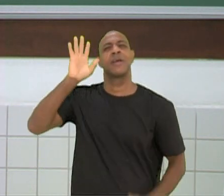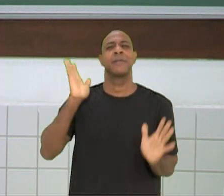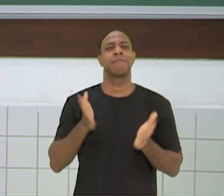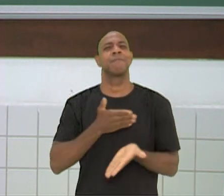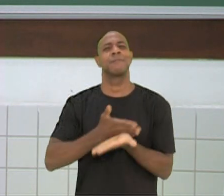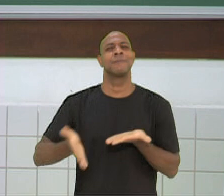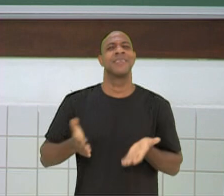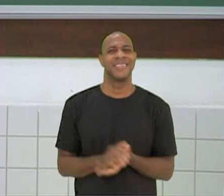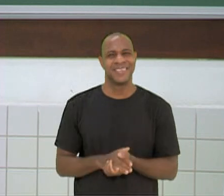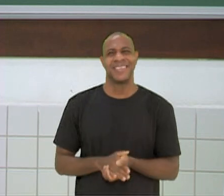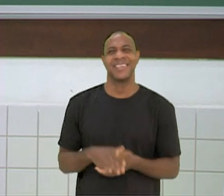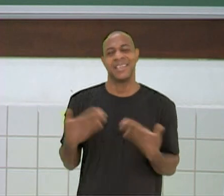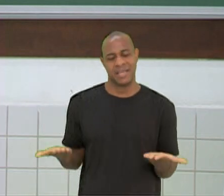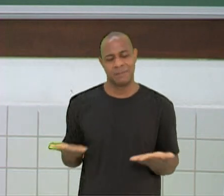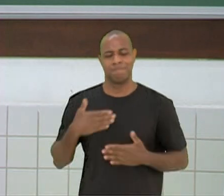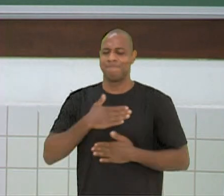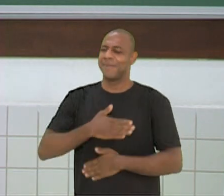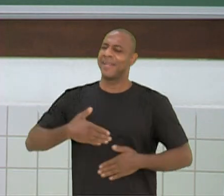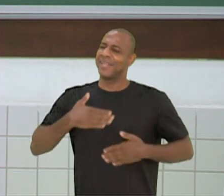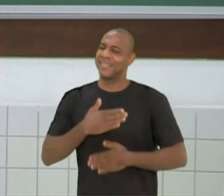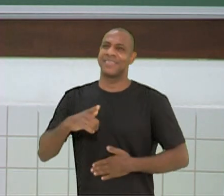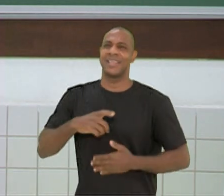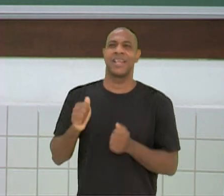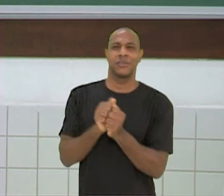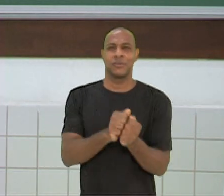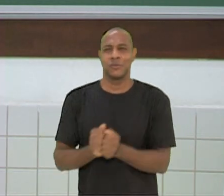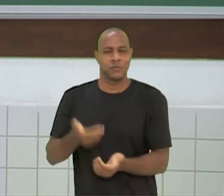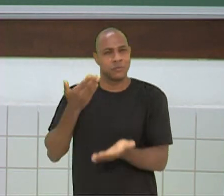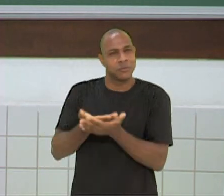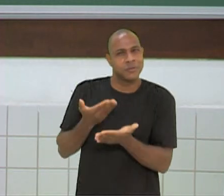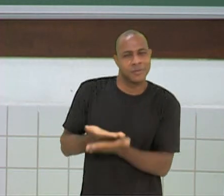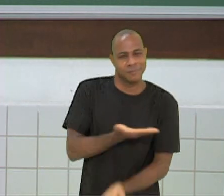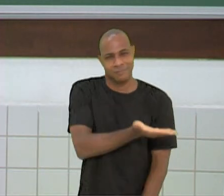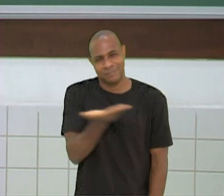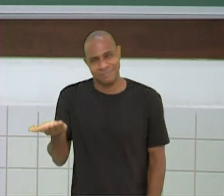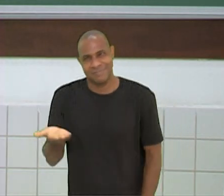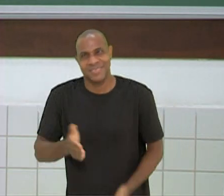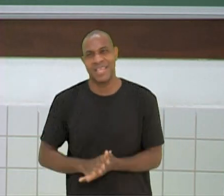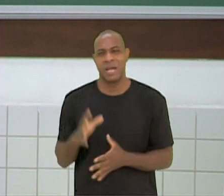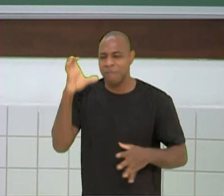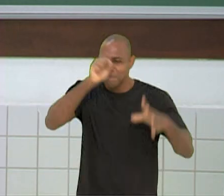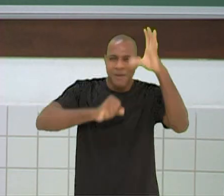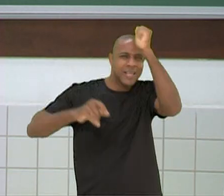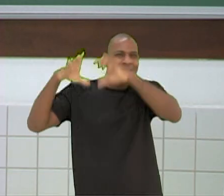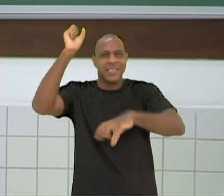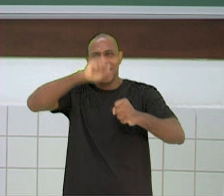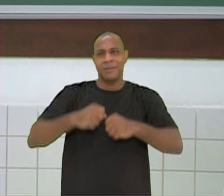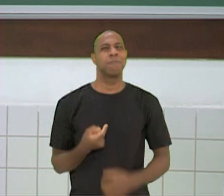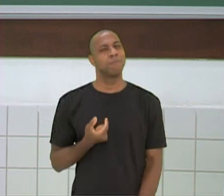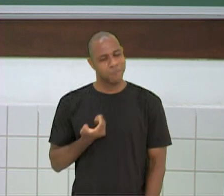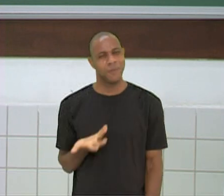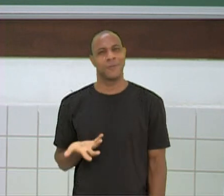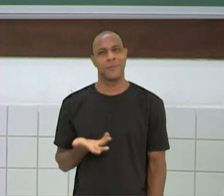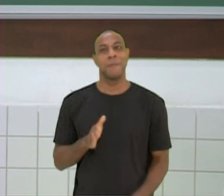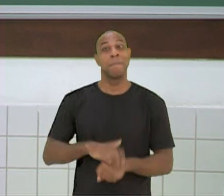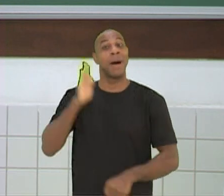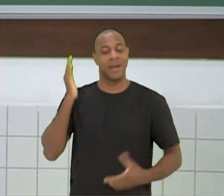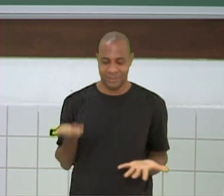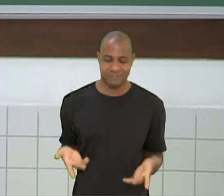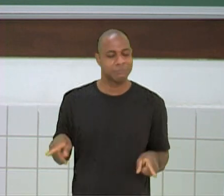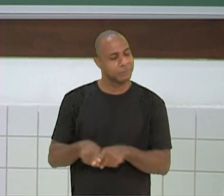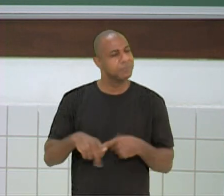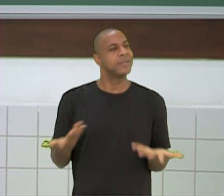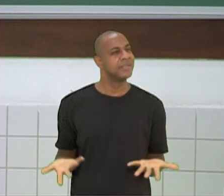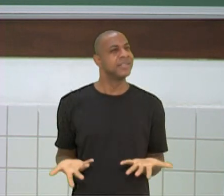começando, bebê! É um prazer estar junto com você, estudando junto com você, aprendendo um pouco mais e tá fazendo parte